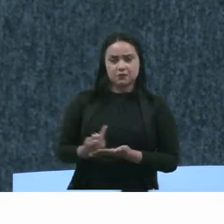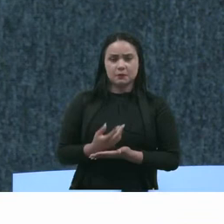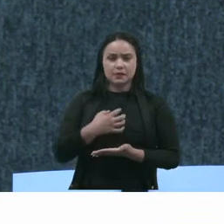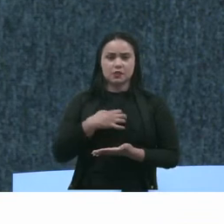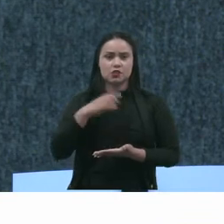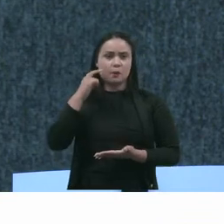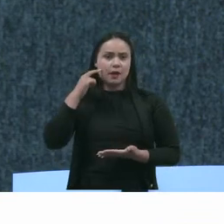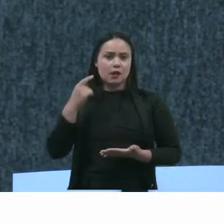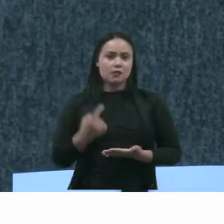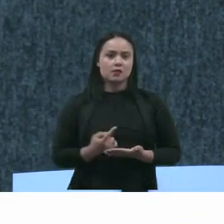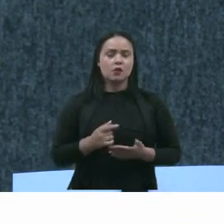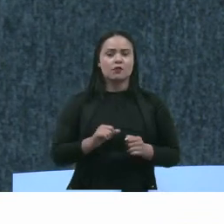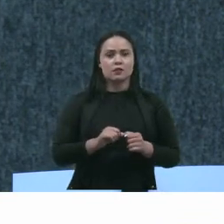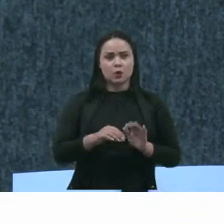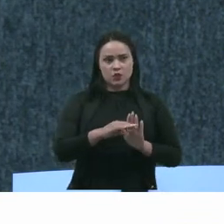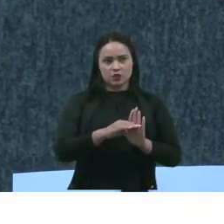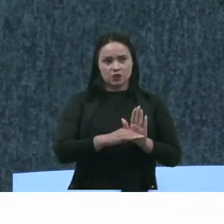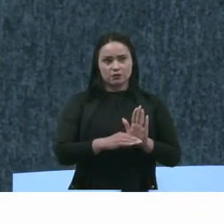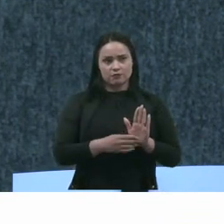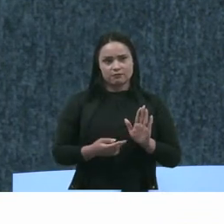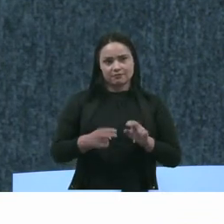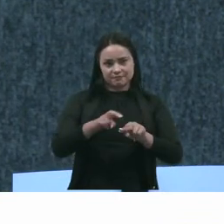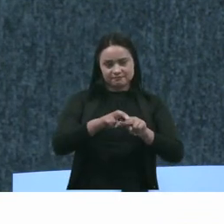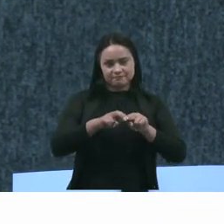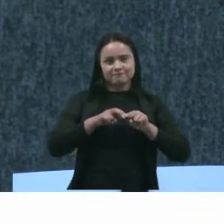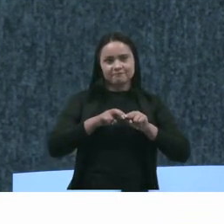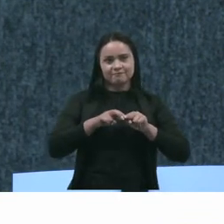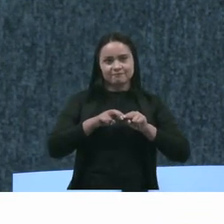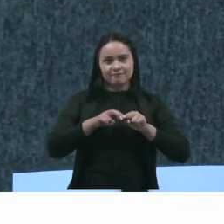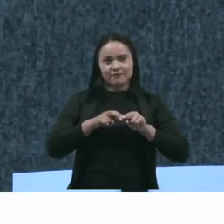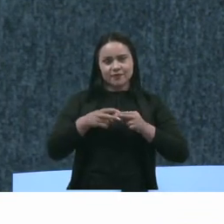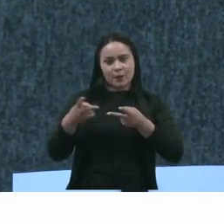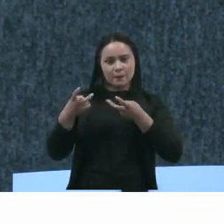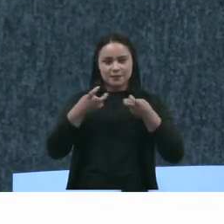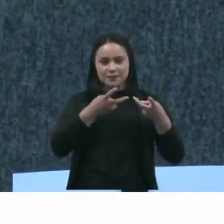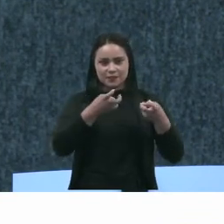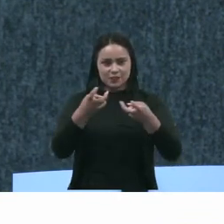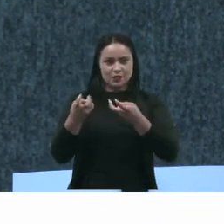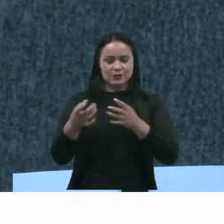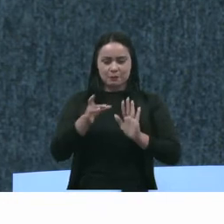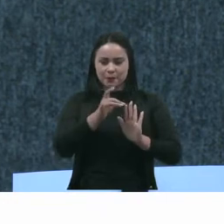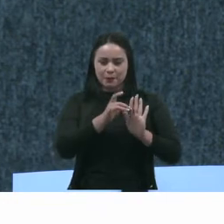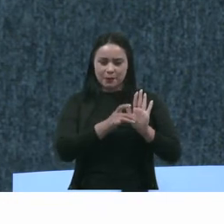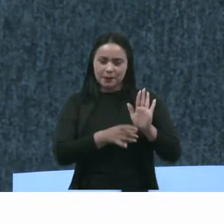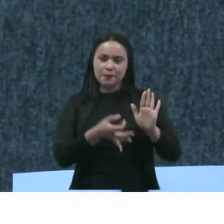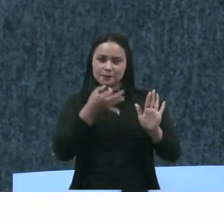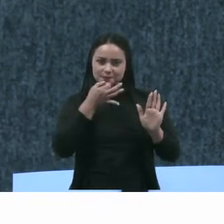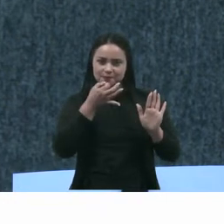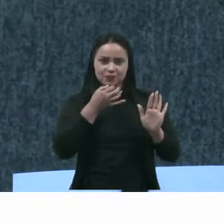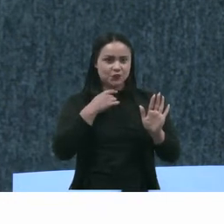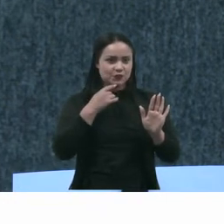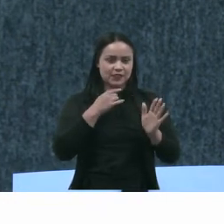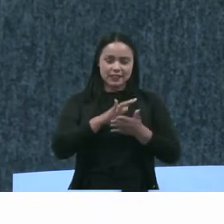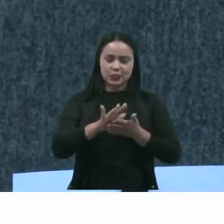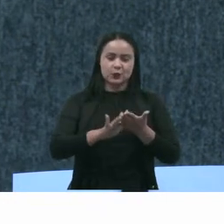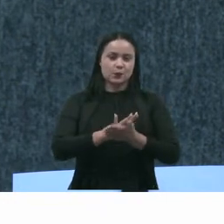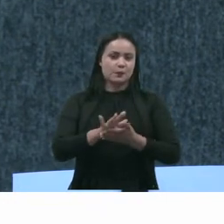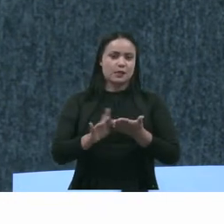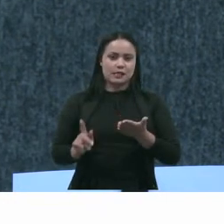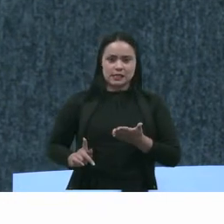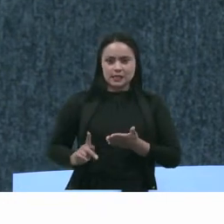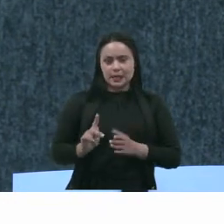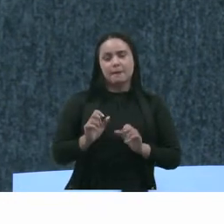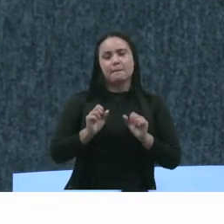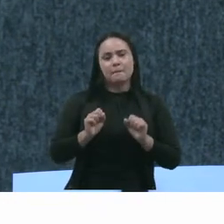na obrigação de fazer o registro em função das observações. Mas não há dúvida alguma que sempre se